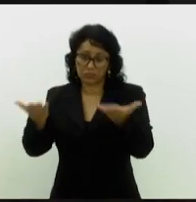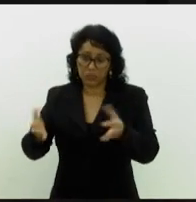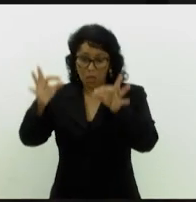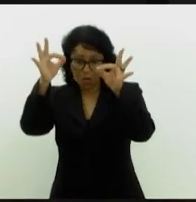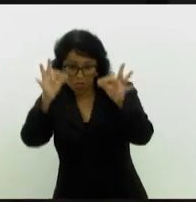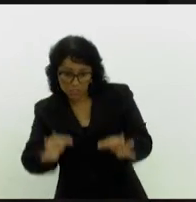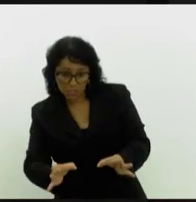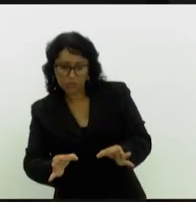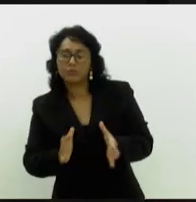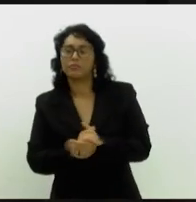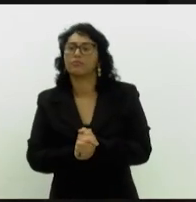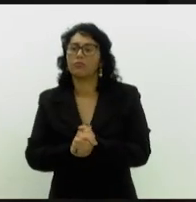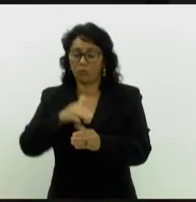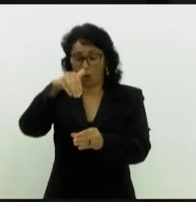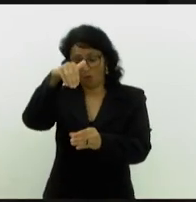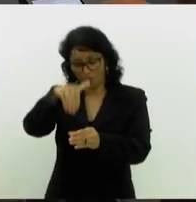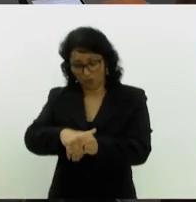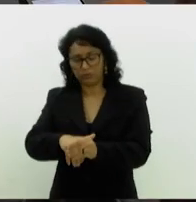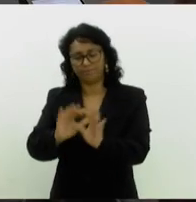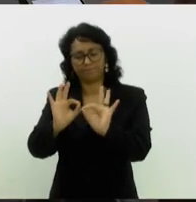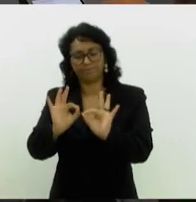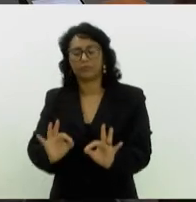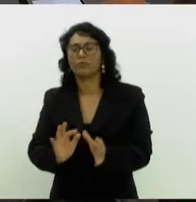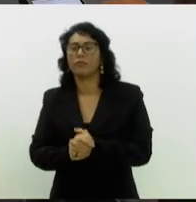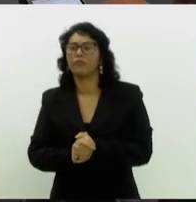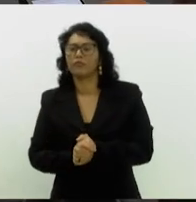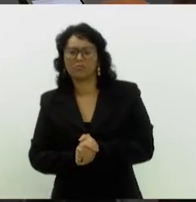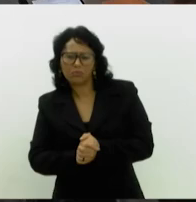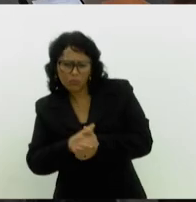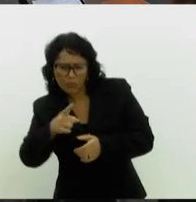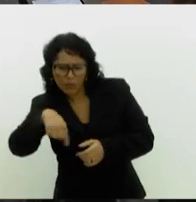aprovado verificação de